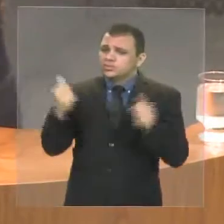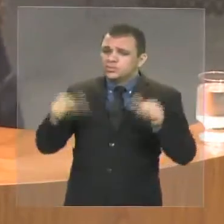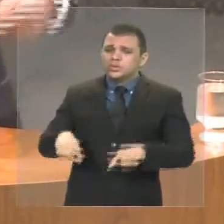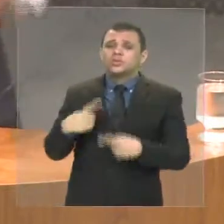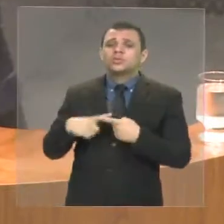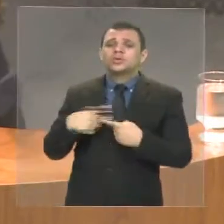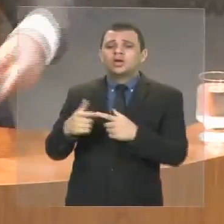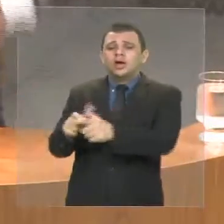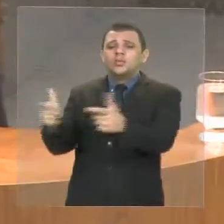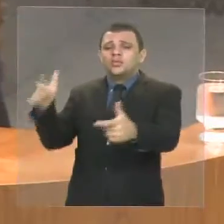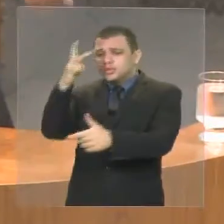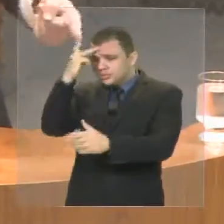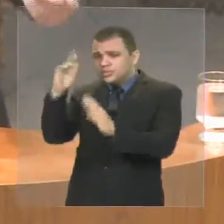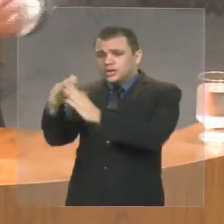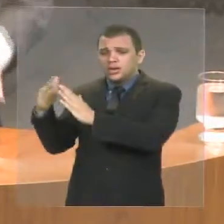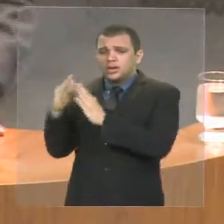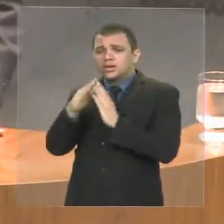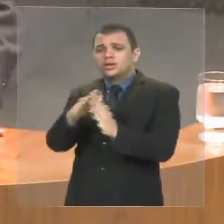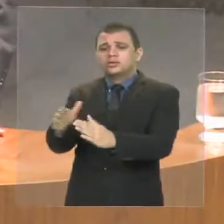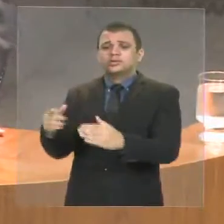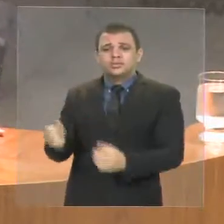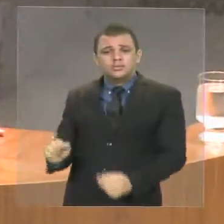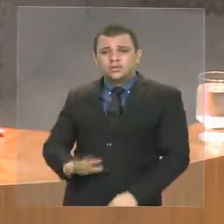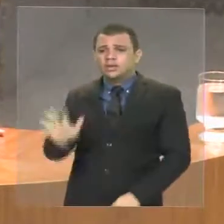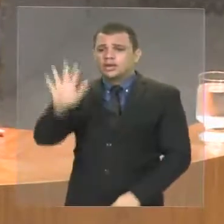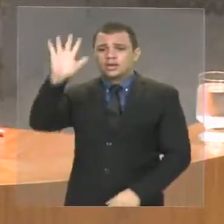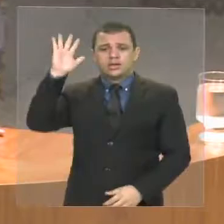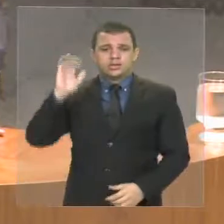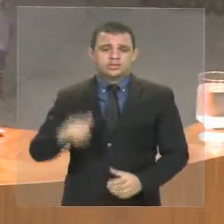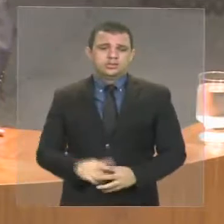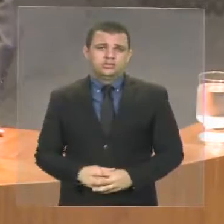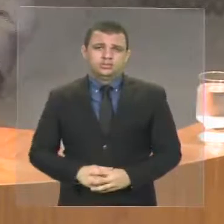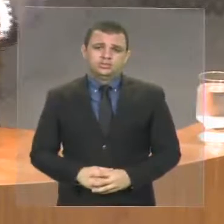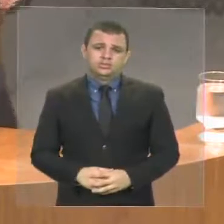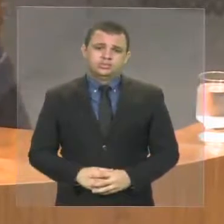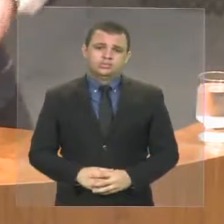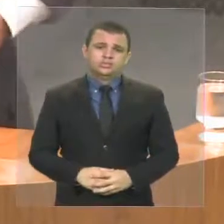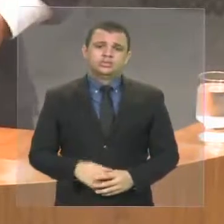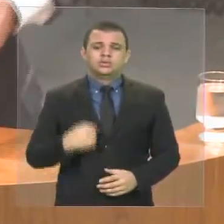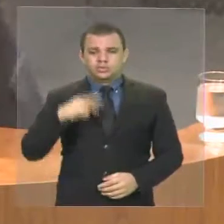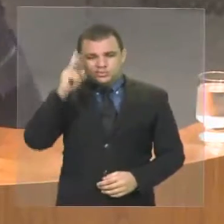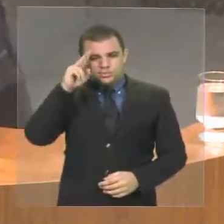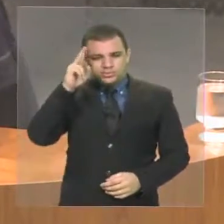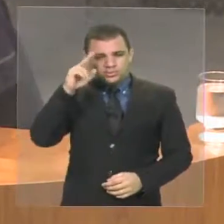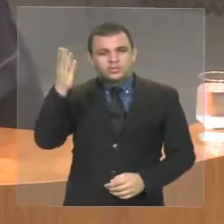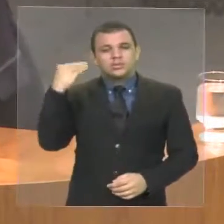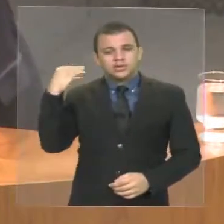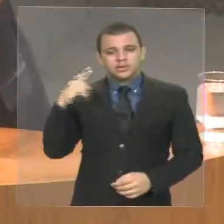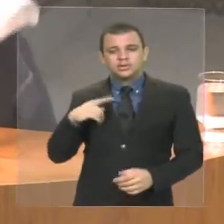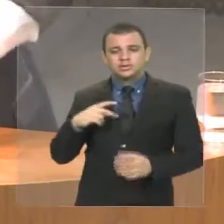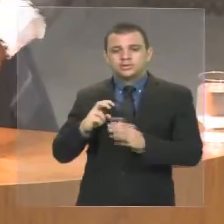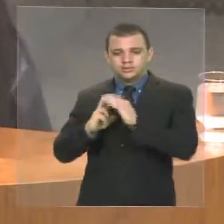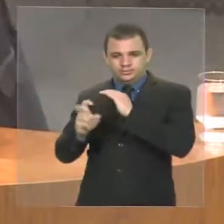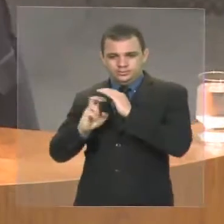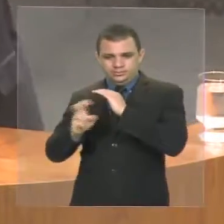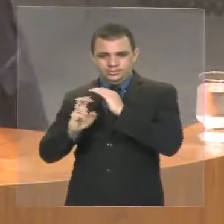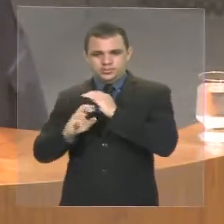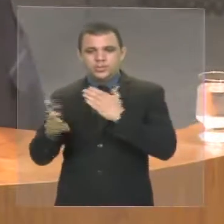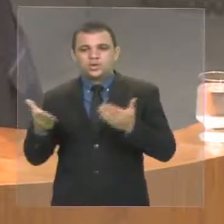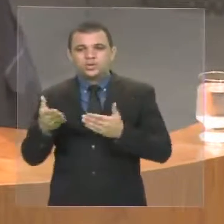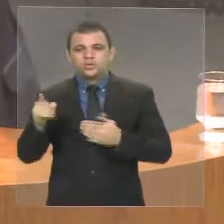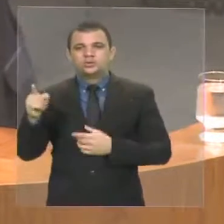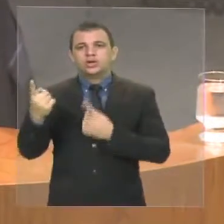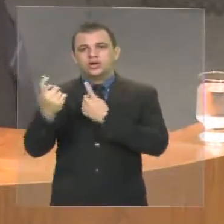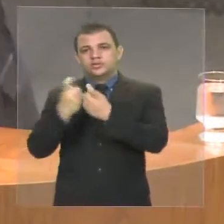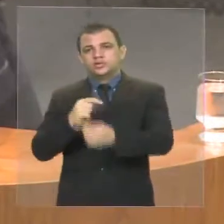ocupando e o custo fica muito mais alto. Eu me lembro, deputado Hélio, que existia a linha de trem, onde hoje é a Avenida Luiz